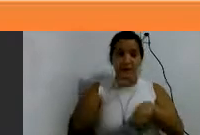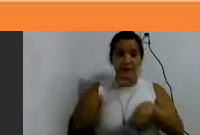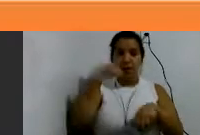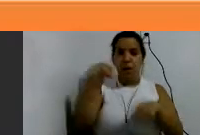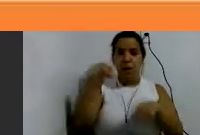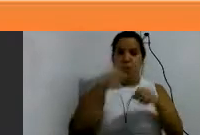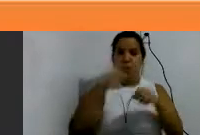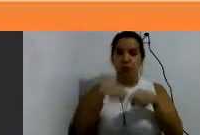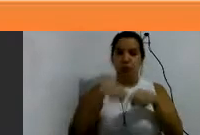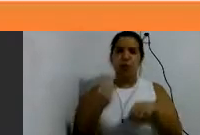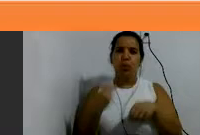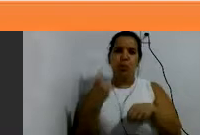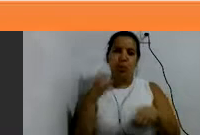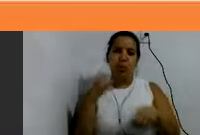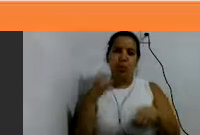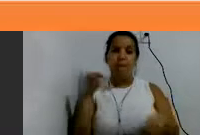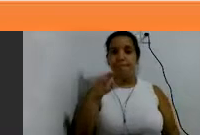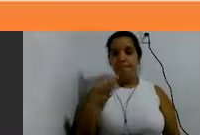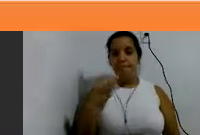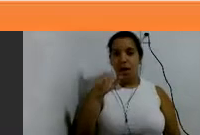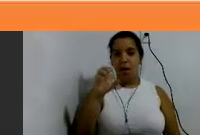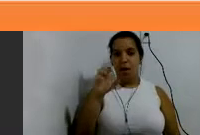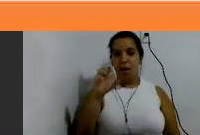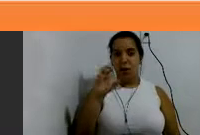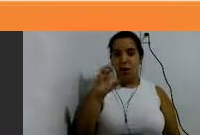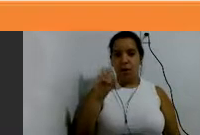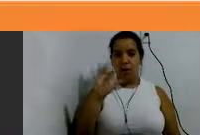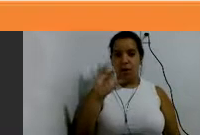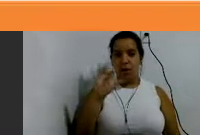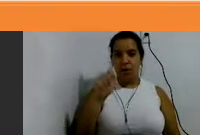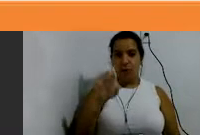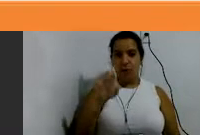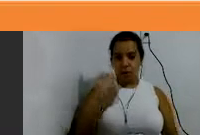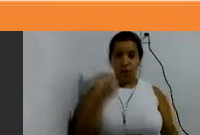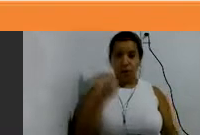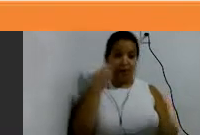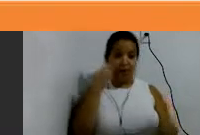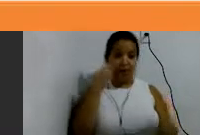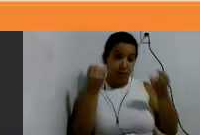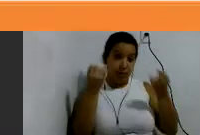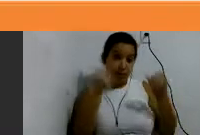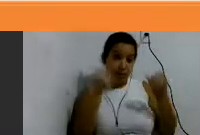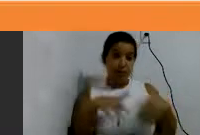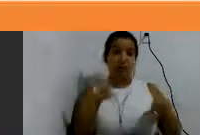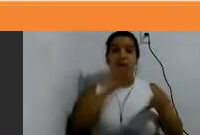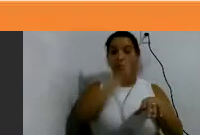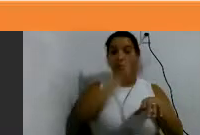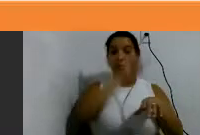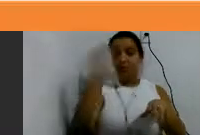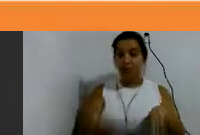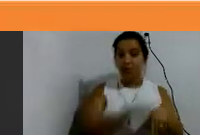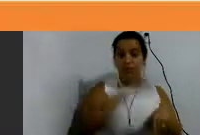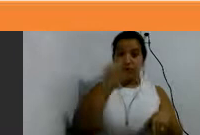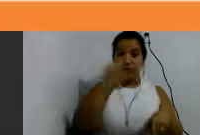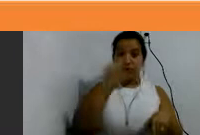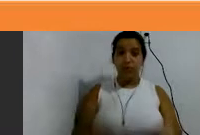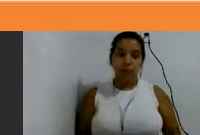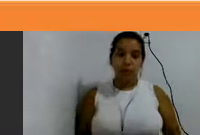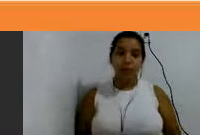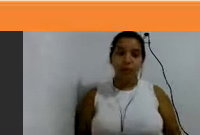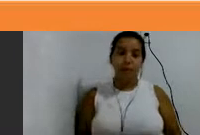os macrófagos. Então, aqui só para falar um pouquinho do ciclo. Então, o mosquito